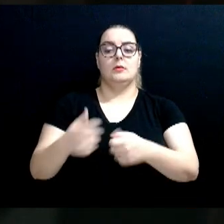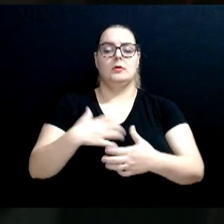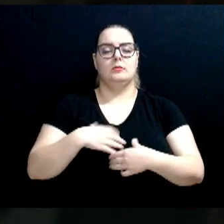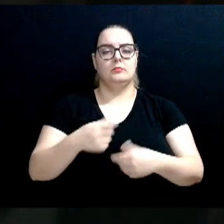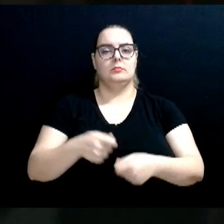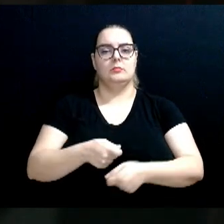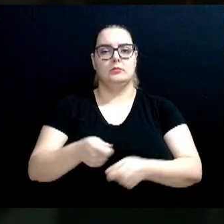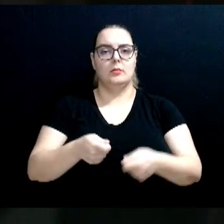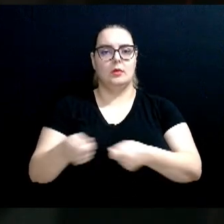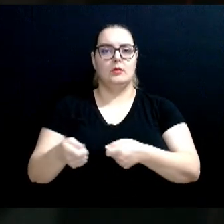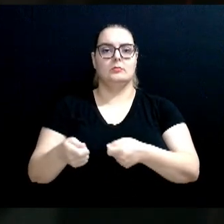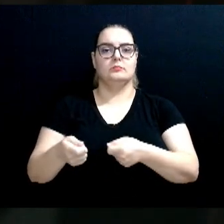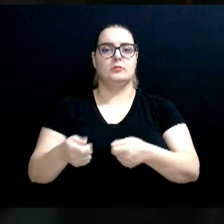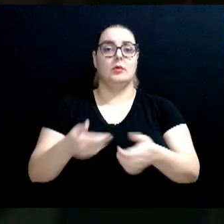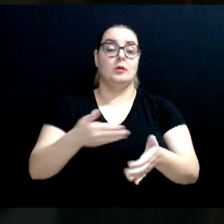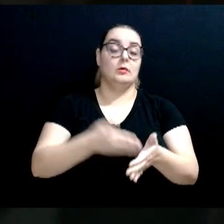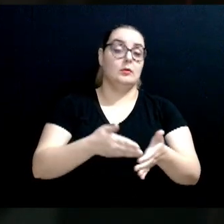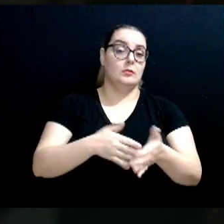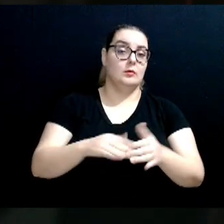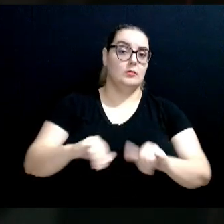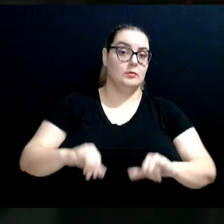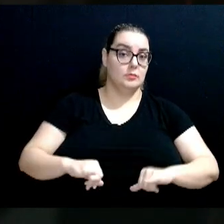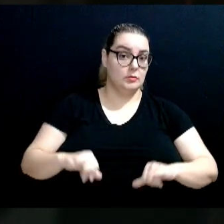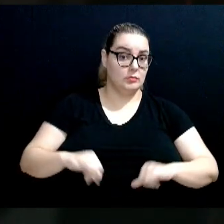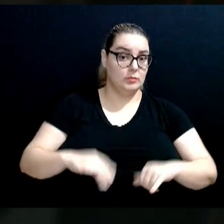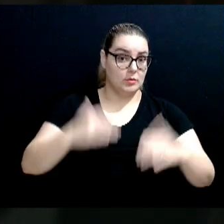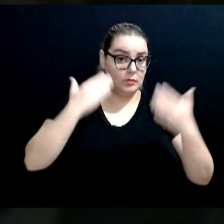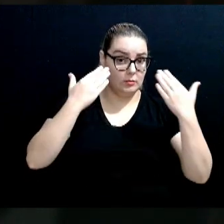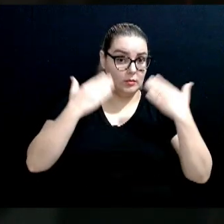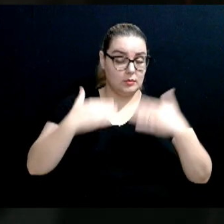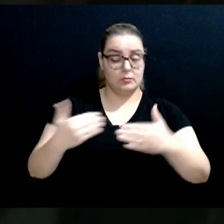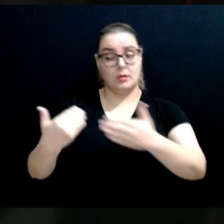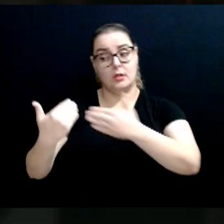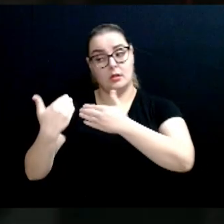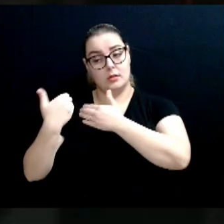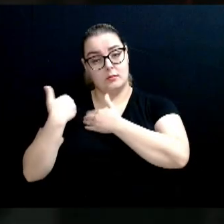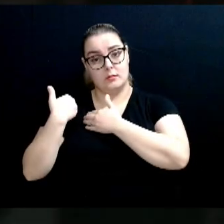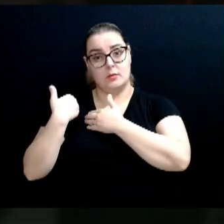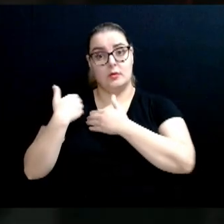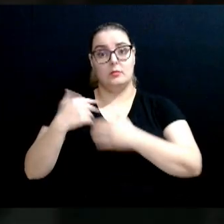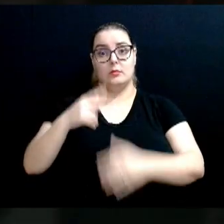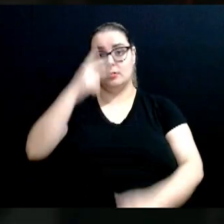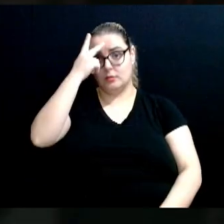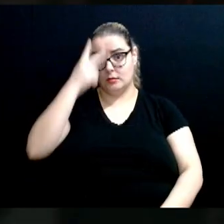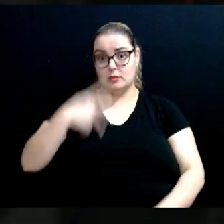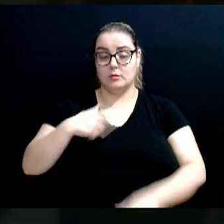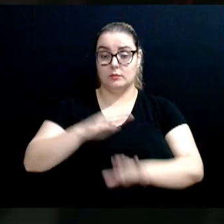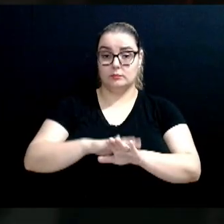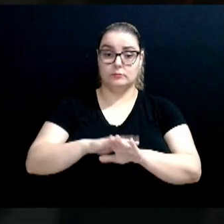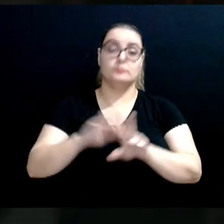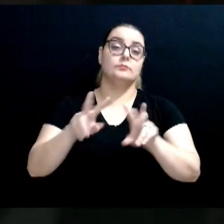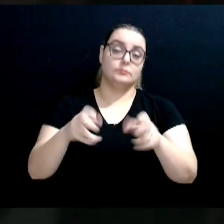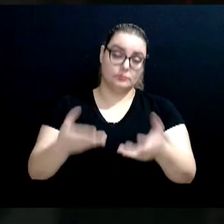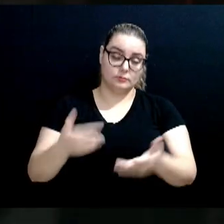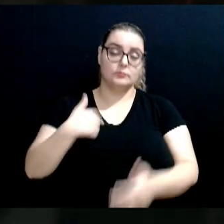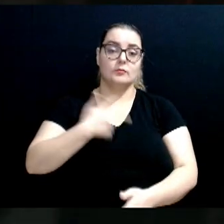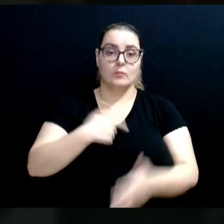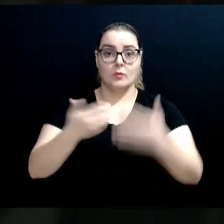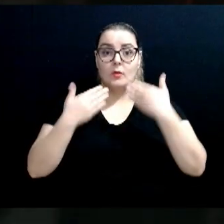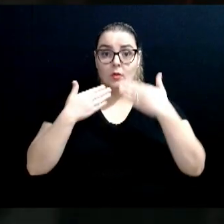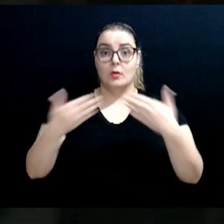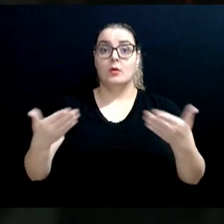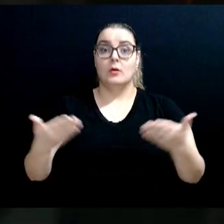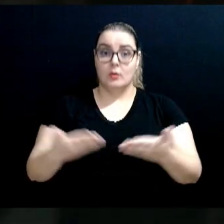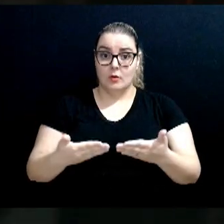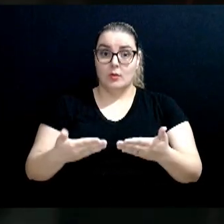limites entre o sofrimento psíquico e a responsabilidade pelos próprios atos. Então, é sobre isso que a gente vai conversar hoje. Nós